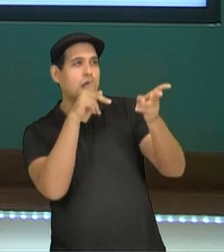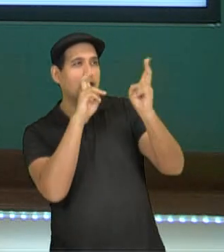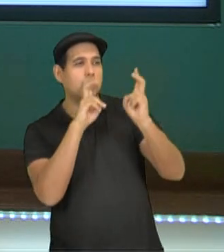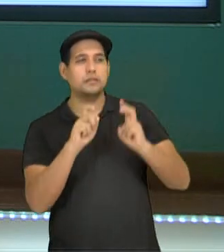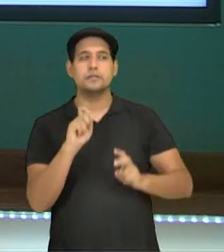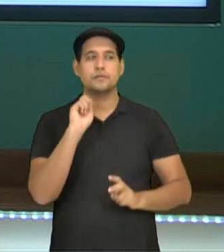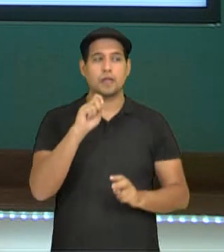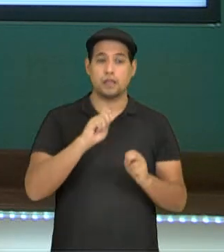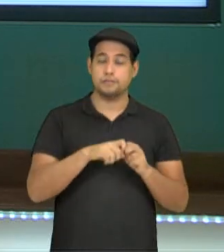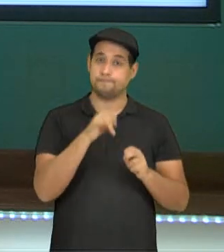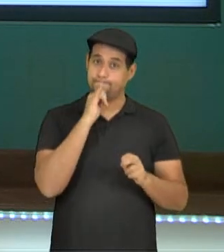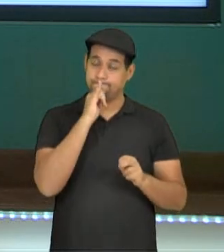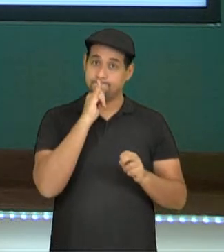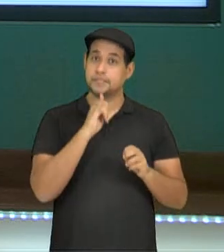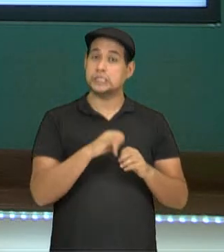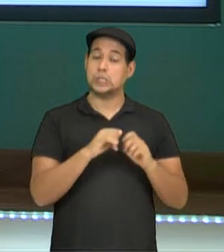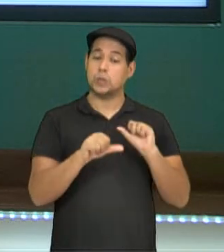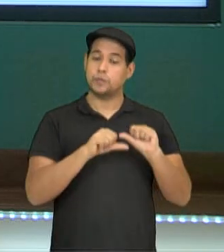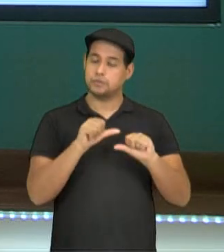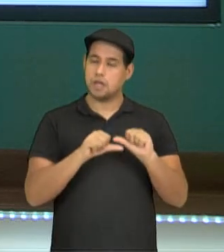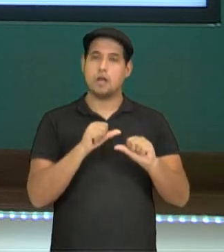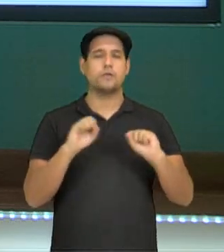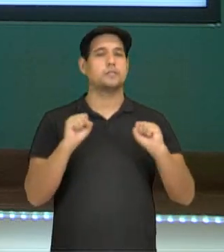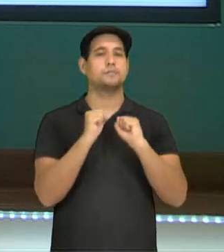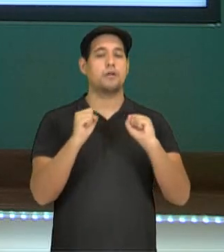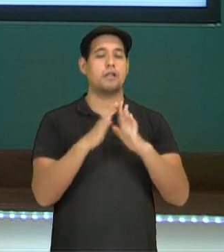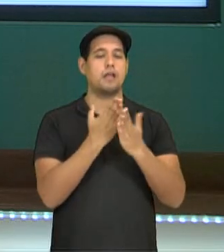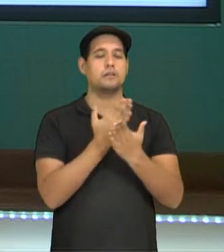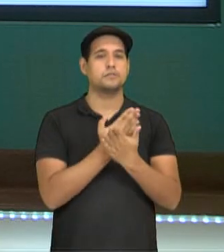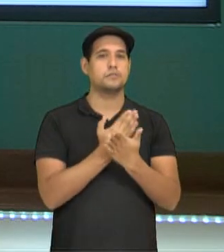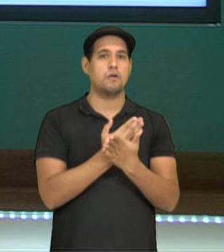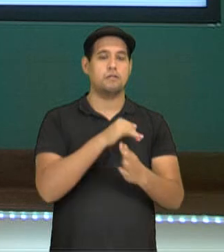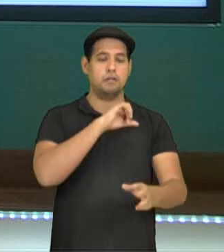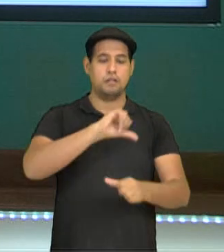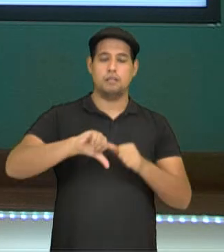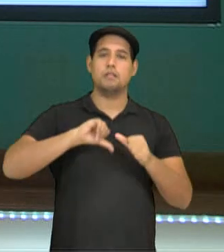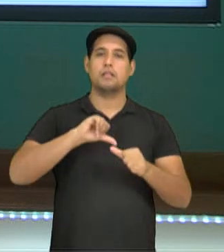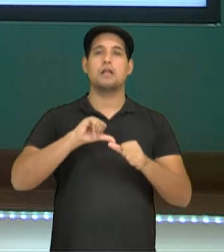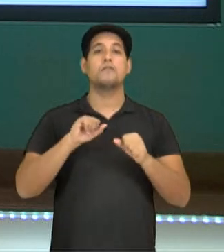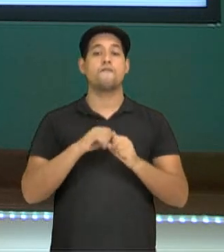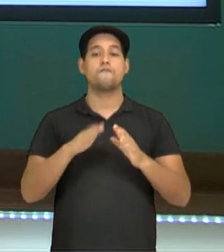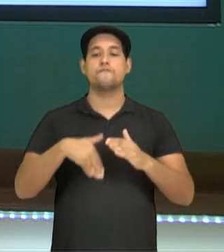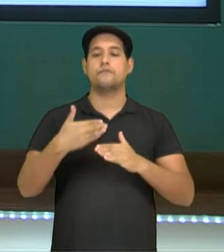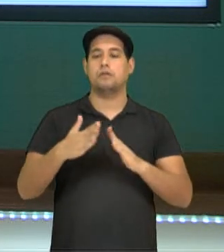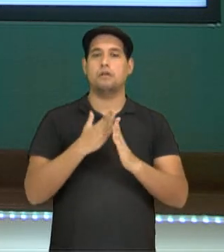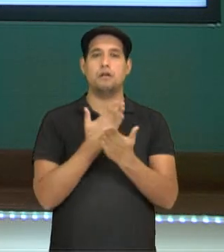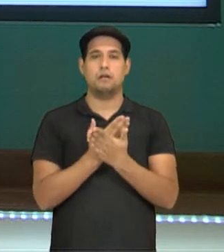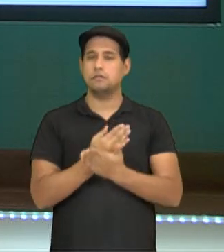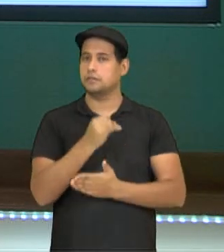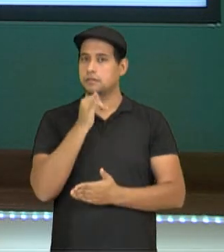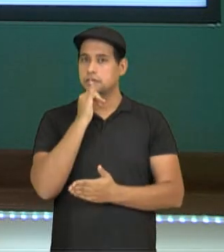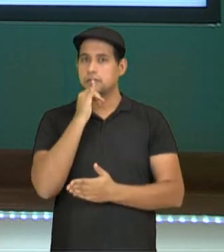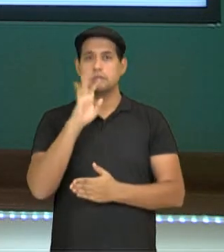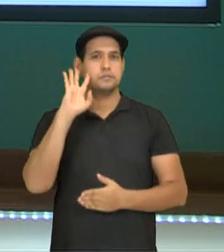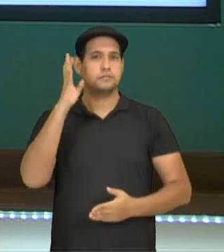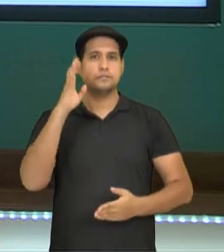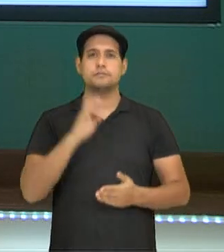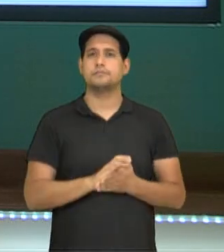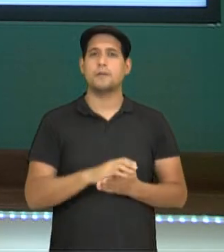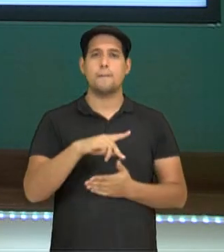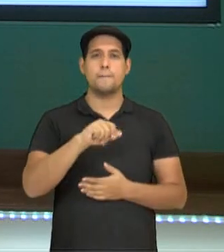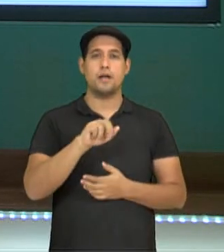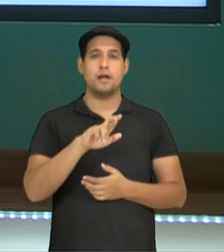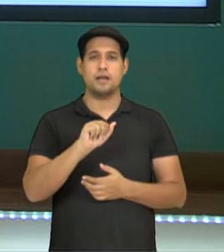né, transferir o esporte que você faz dentro da escola para o esporte fora da escola, como, por exemplo, um evento